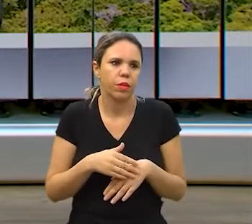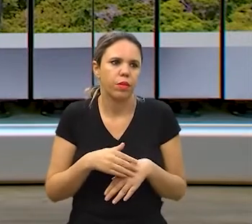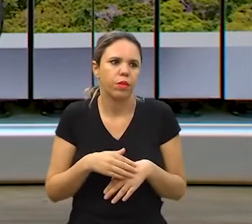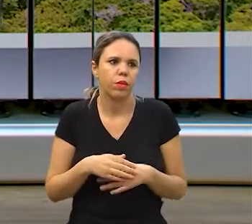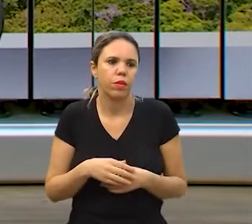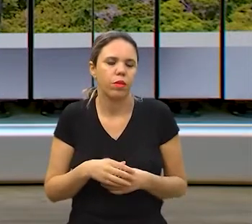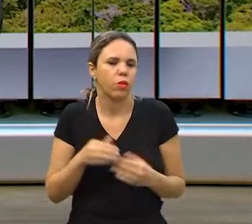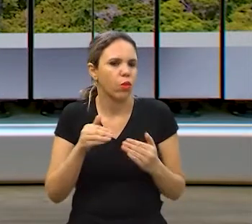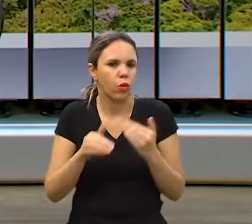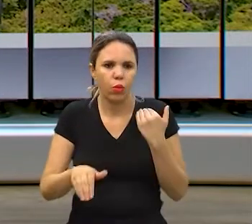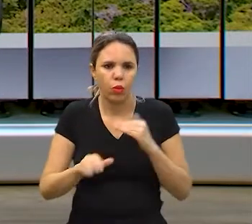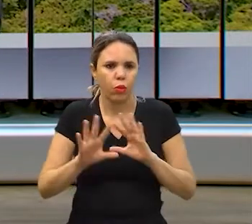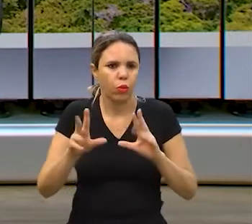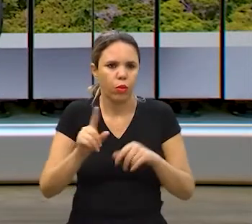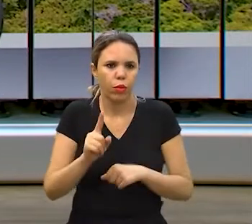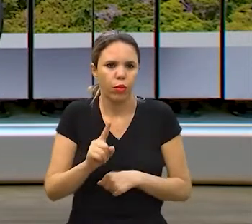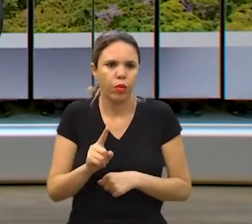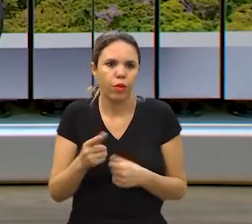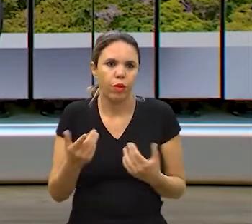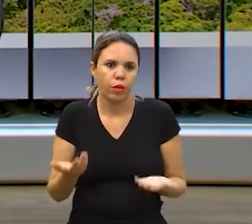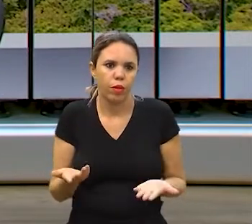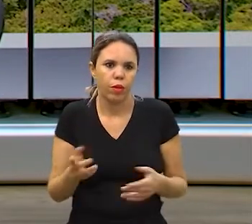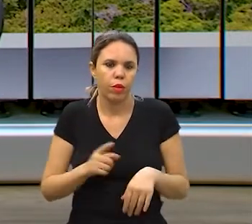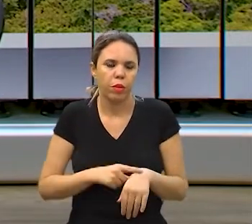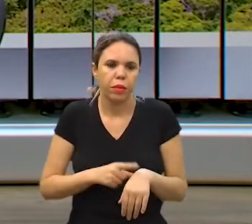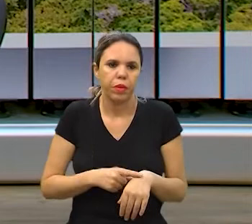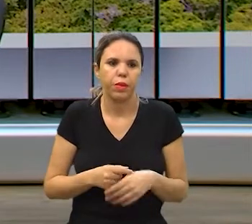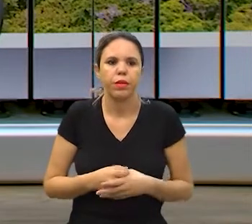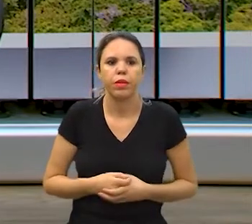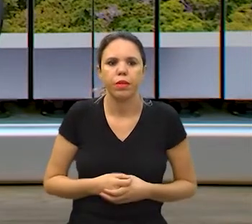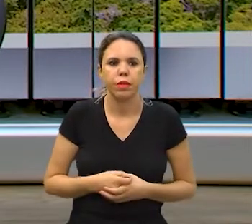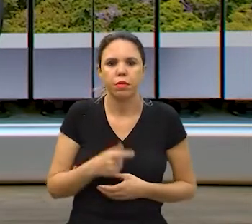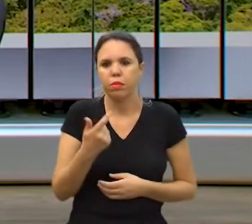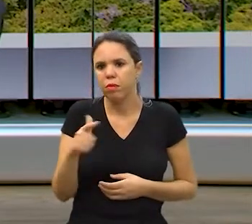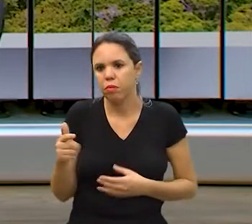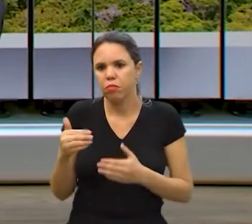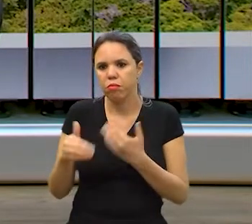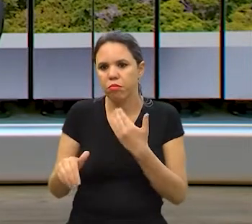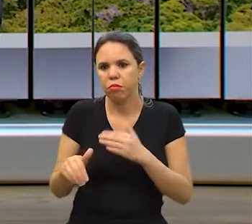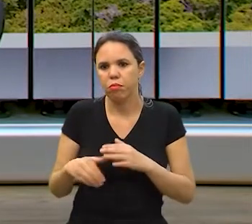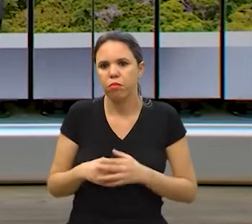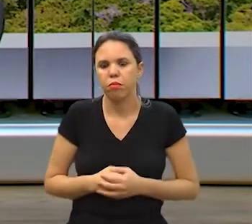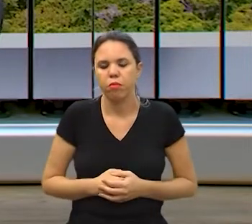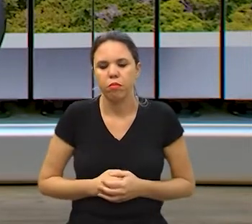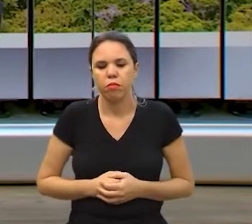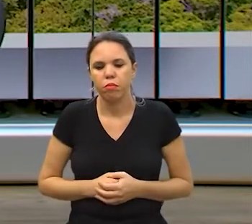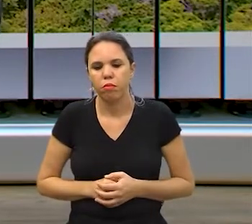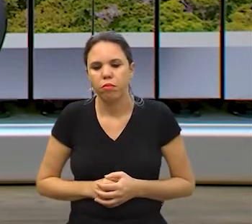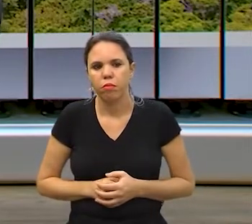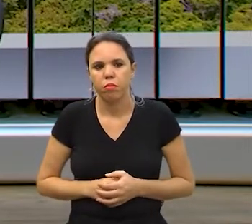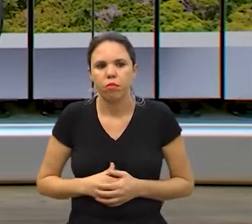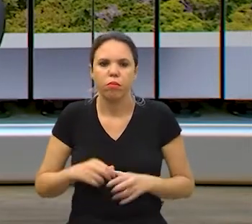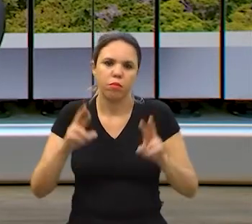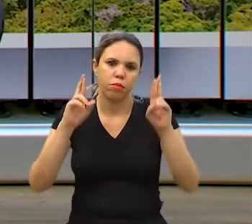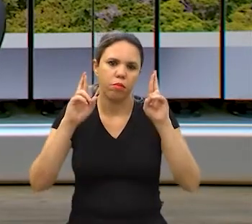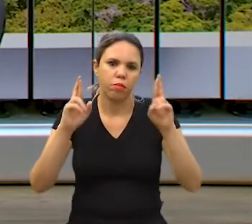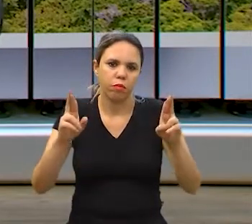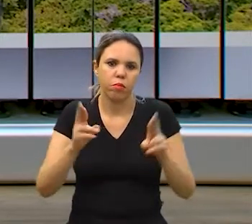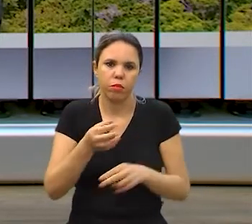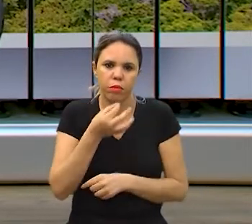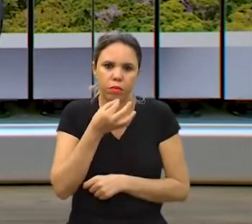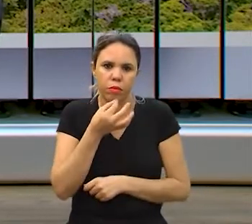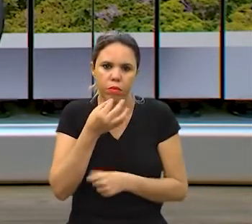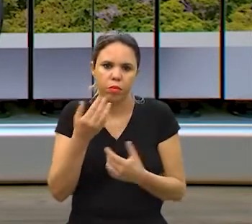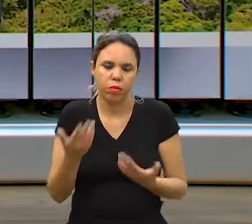vezes, não vou concordar com tudo, né, Marcelo? Pode ser que em algum momento a gente não tenha concordância em todos os assuntos, mas a gente tem que respeitar